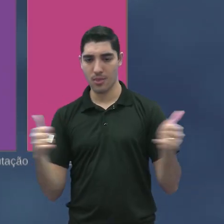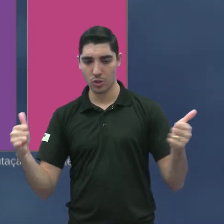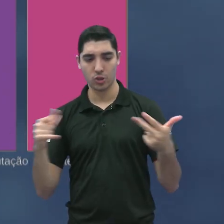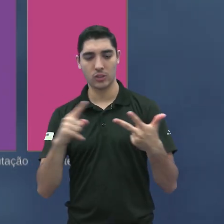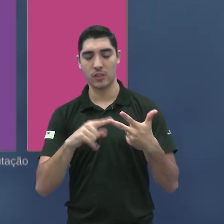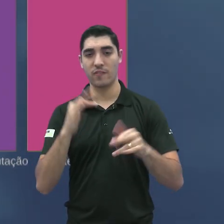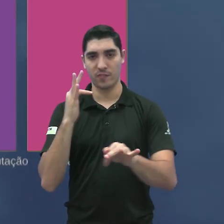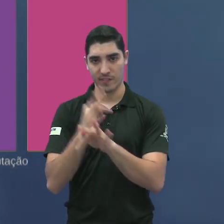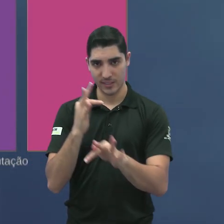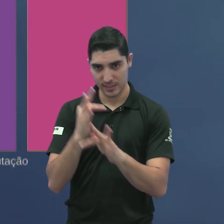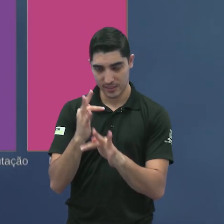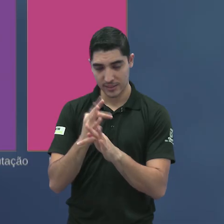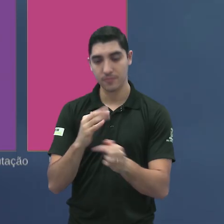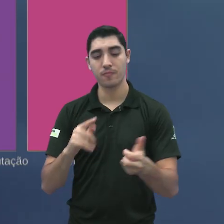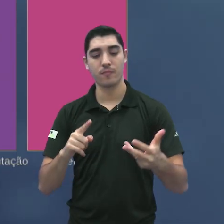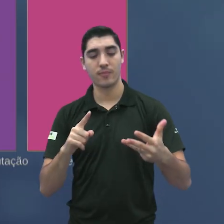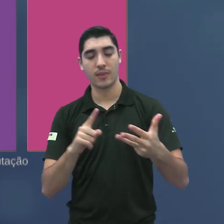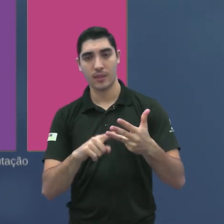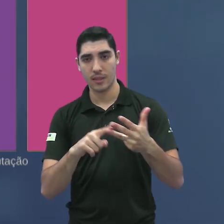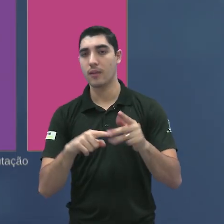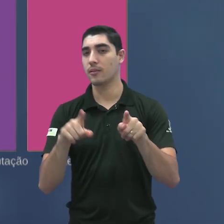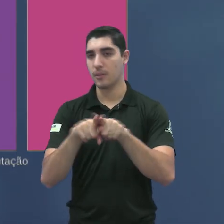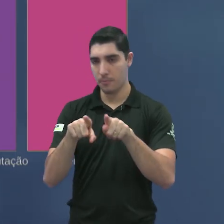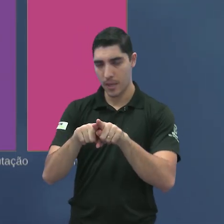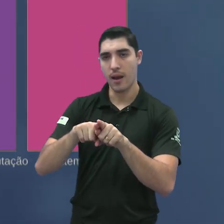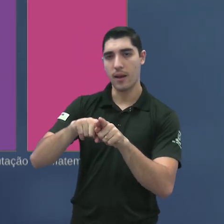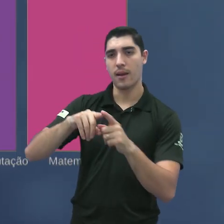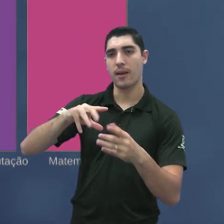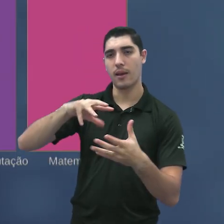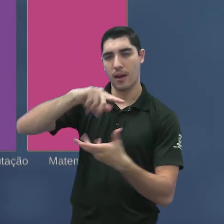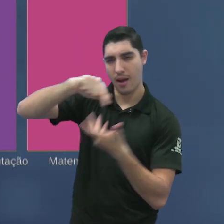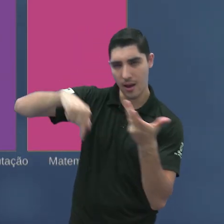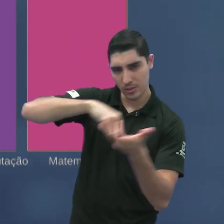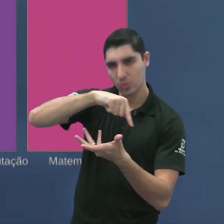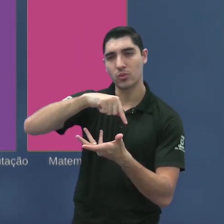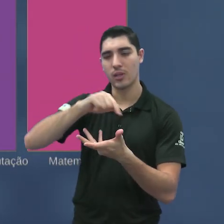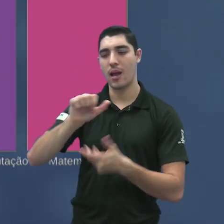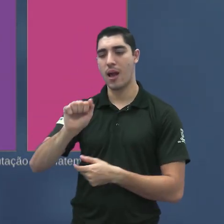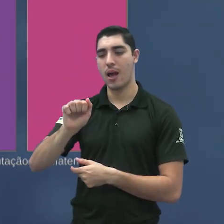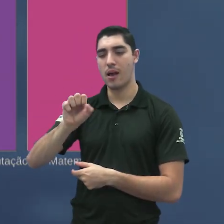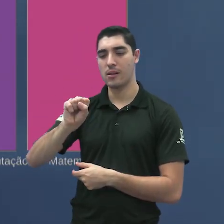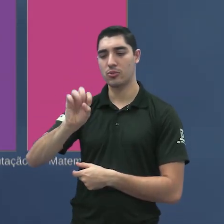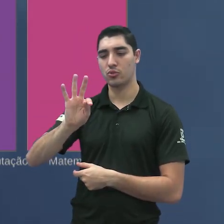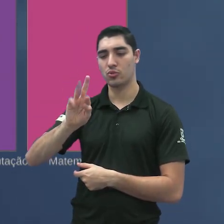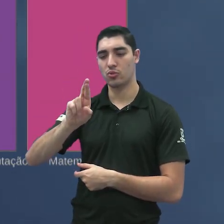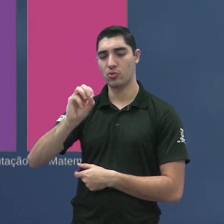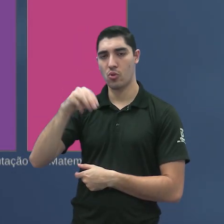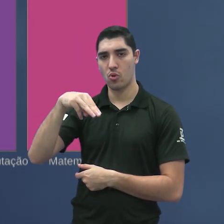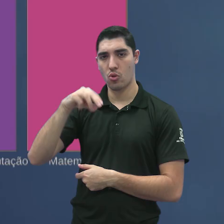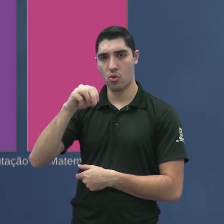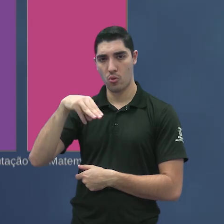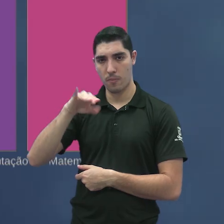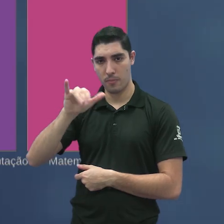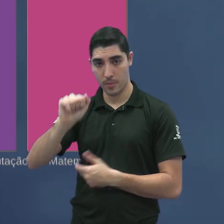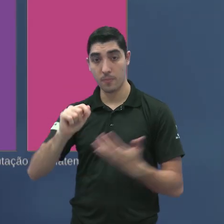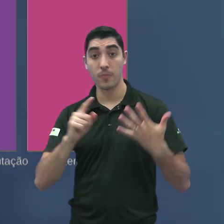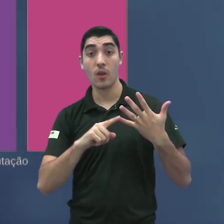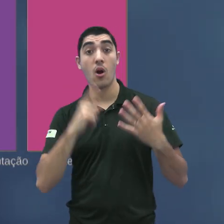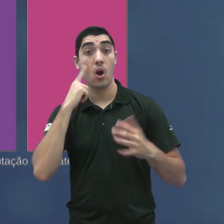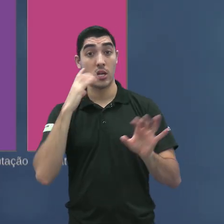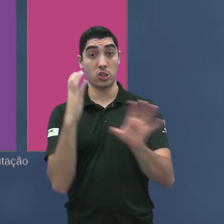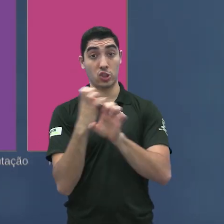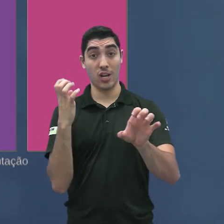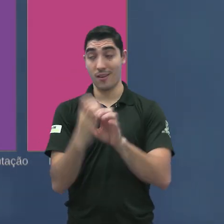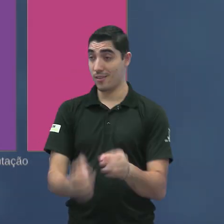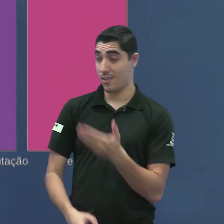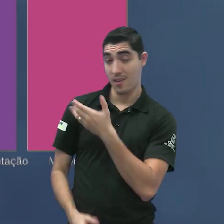e física e astronomia, todas com cerca de 27%. Olha só, engenharia